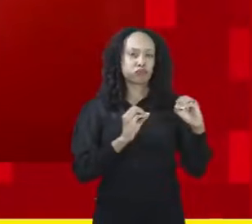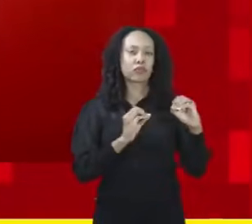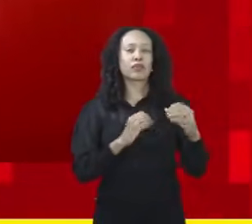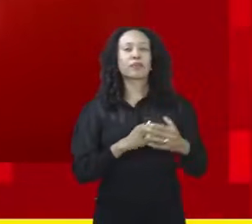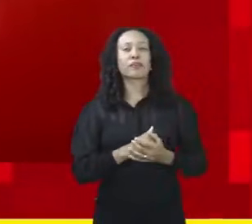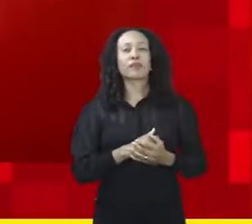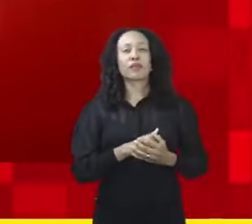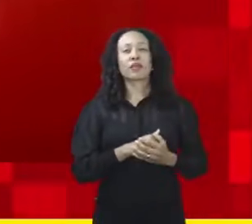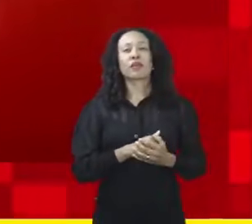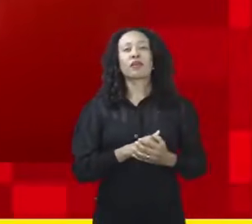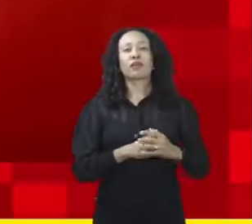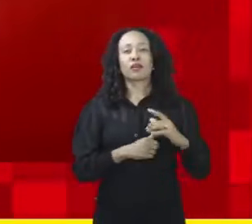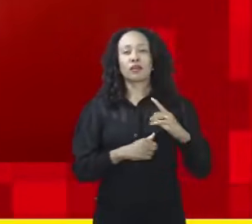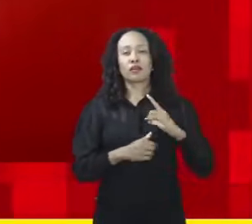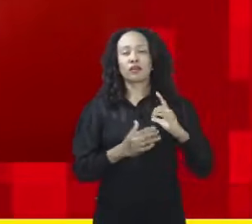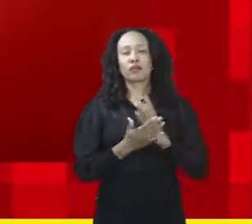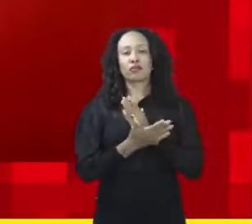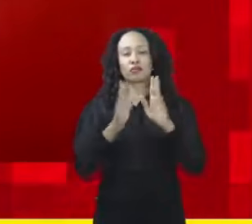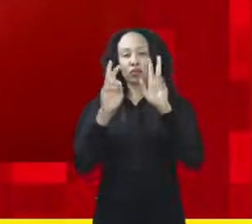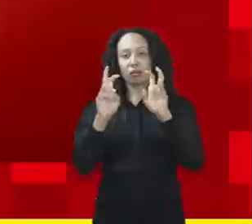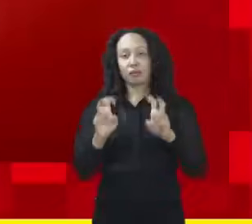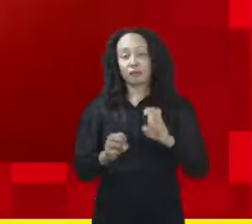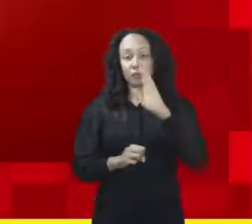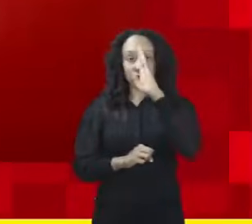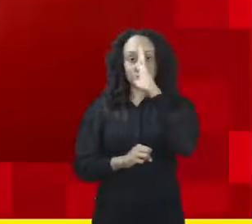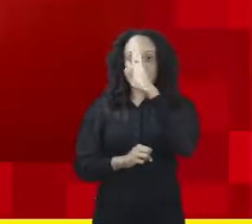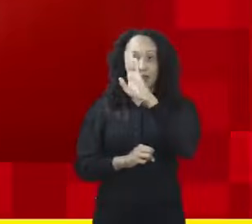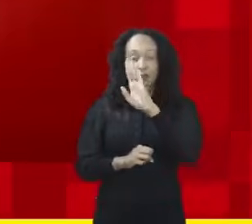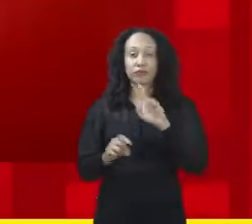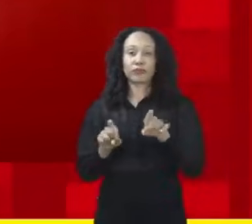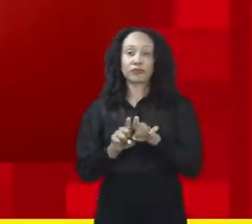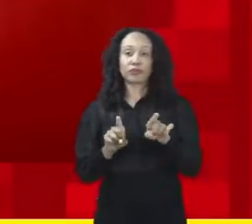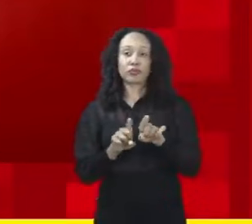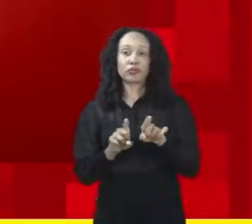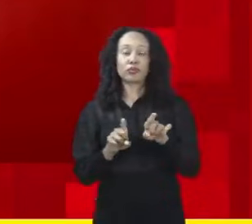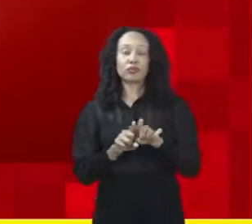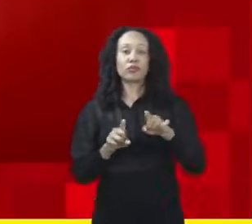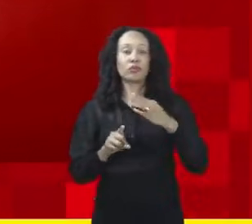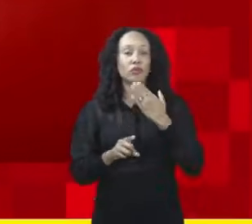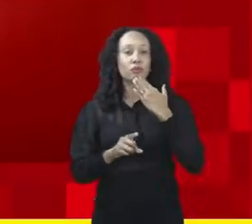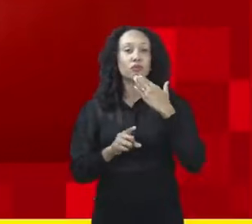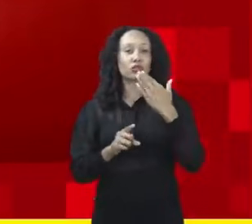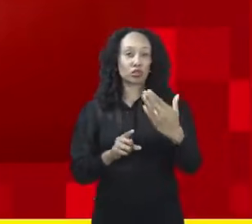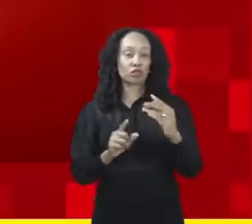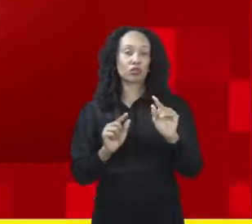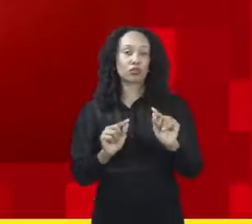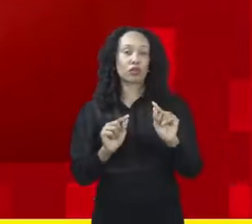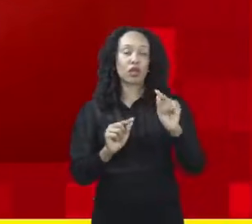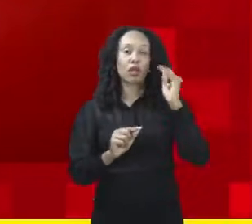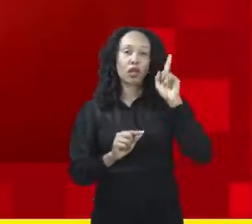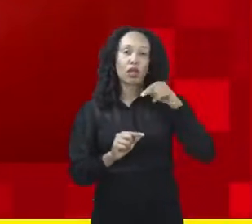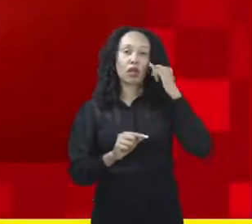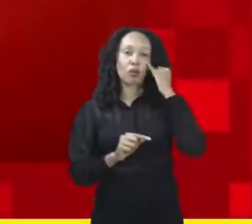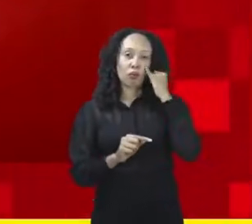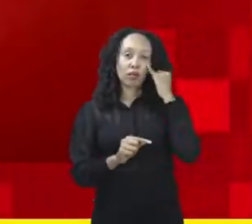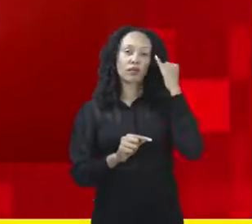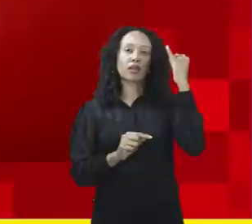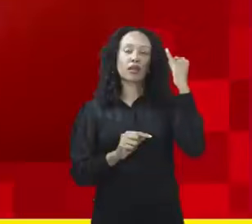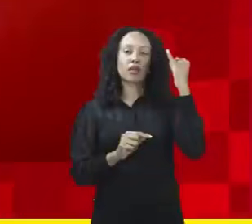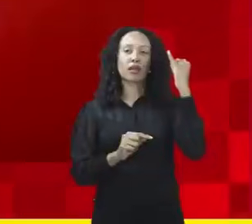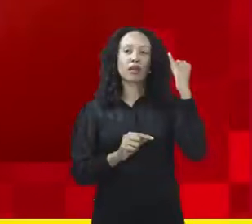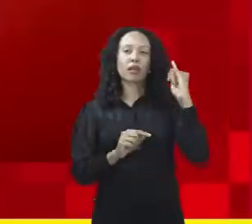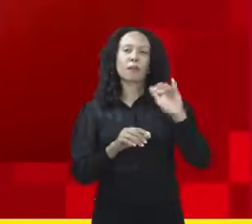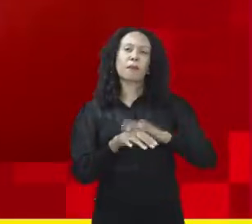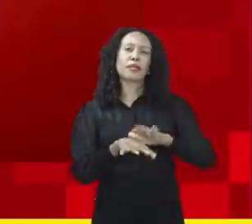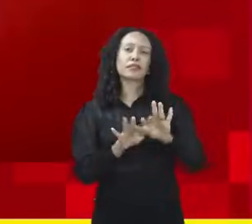agora prioritárias, e que a nossa reivindicação é uma ideia mais